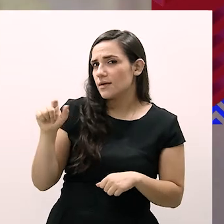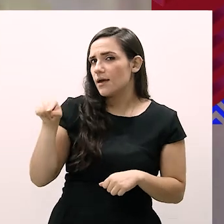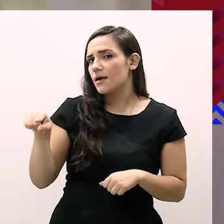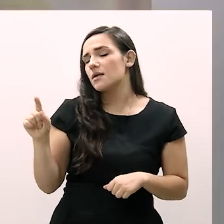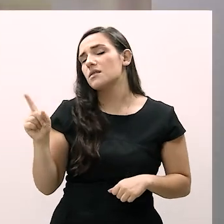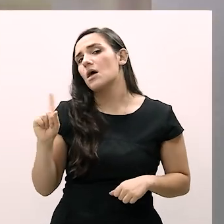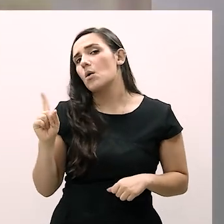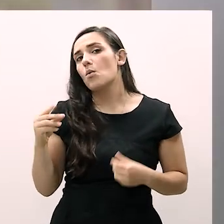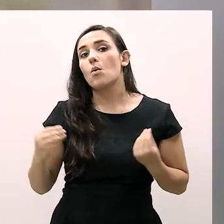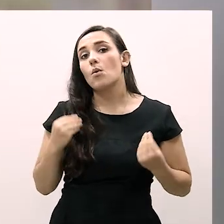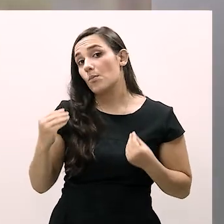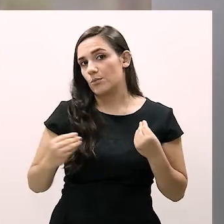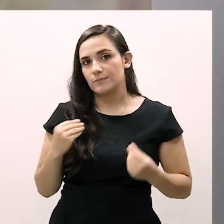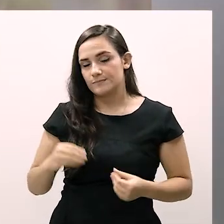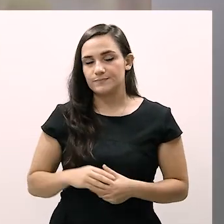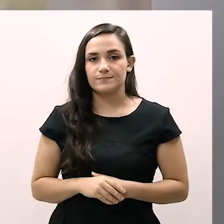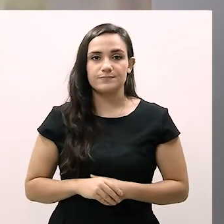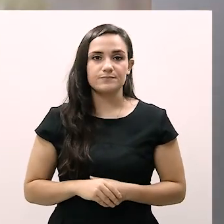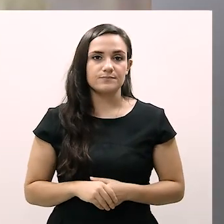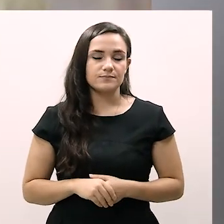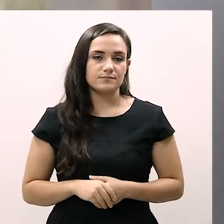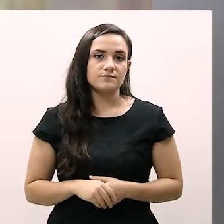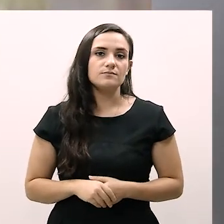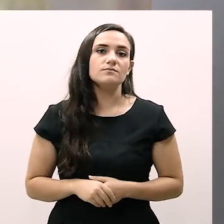em populações de obesos e não obesos.